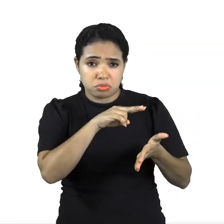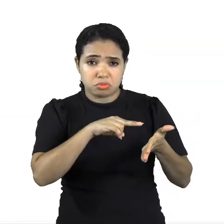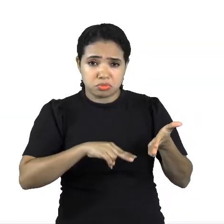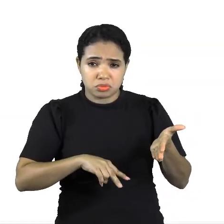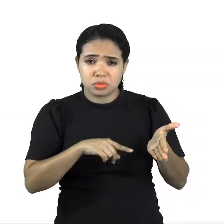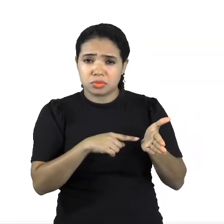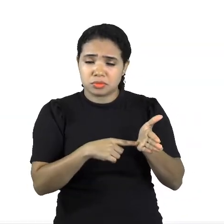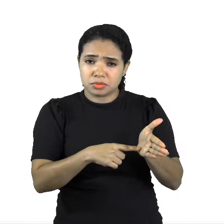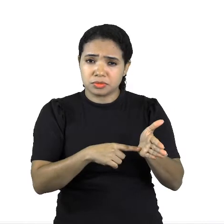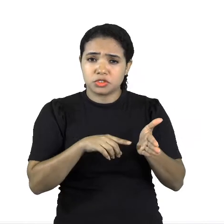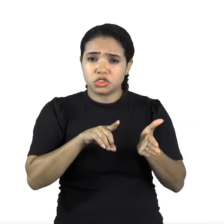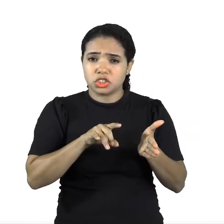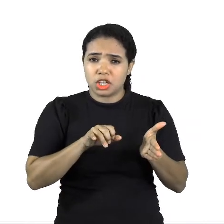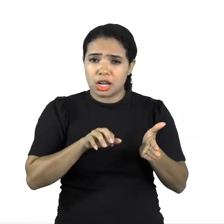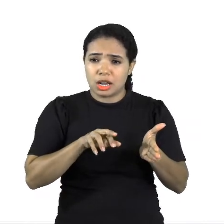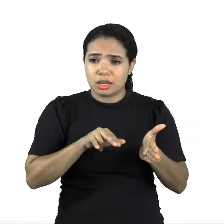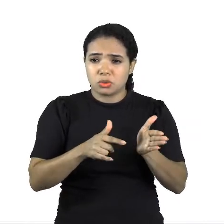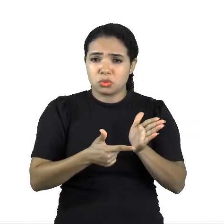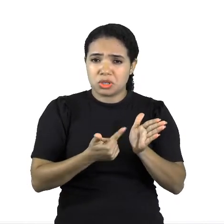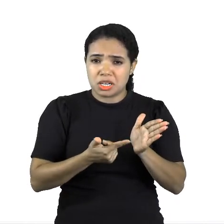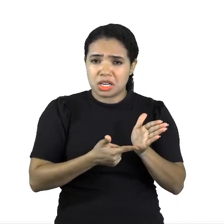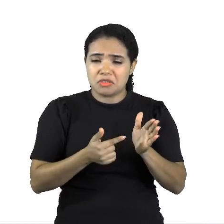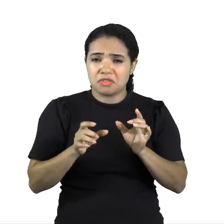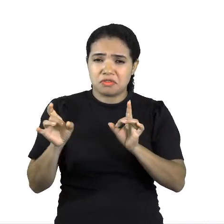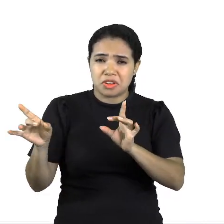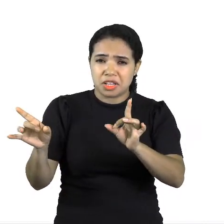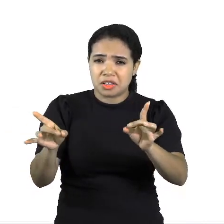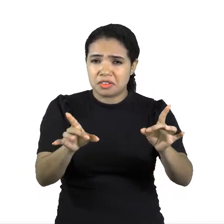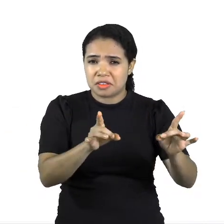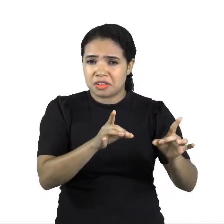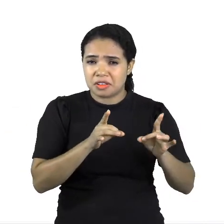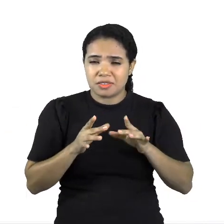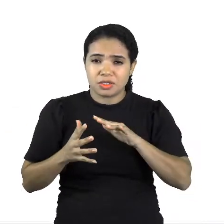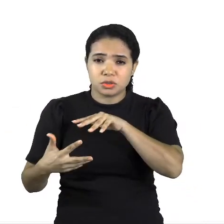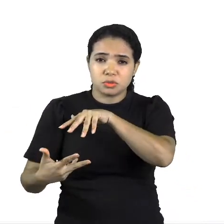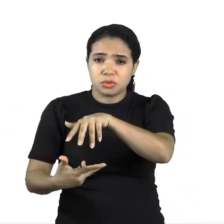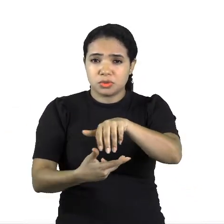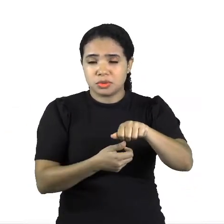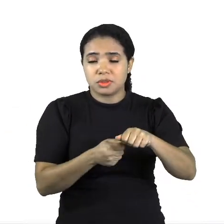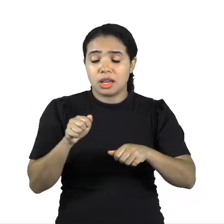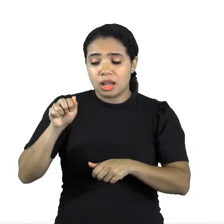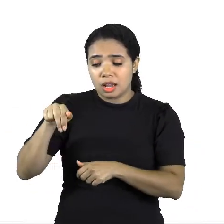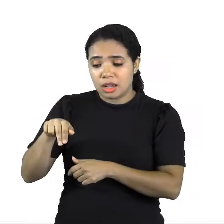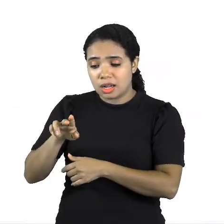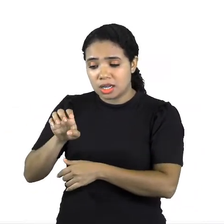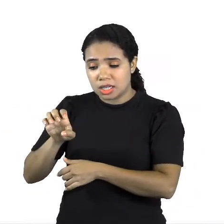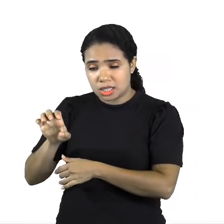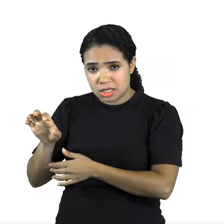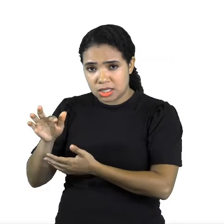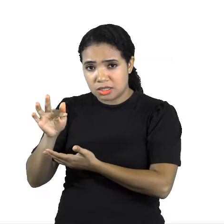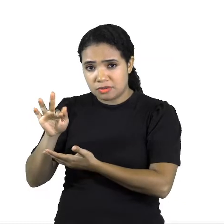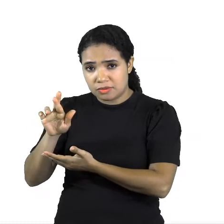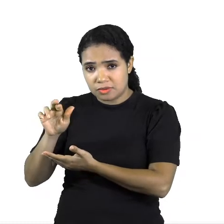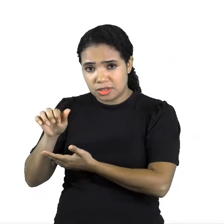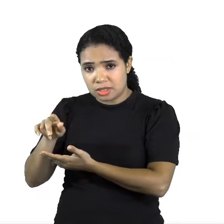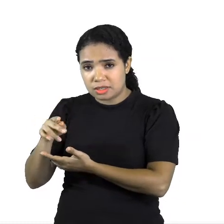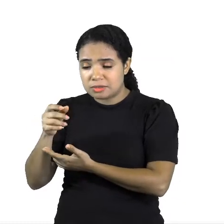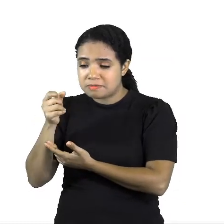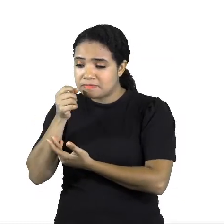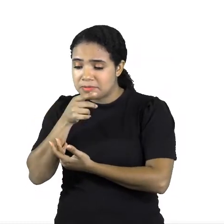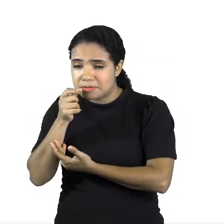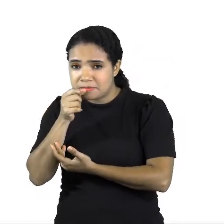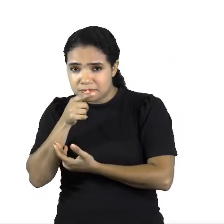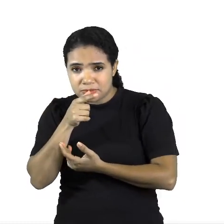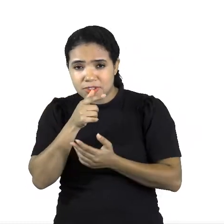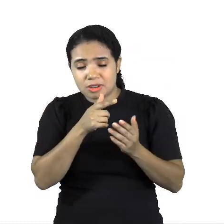se tornando um dos livros mais vendidos em todo o mundo, Anne faz observações que vão do engraçado